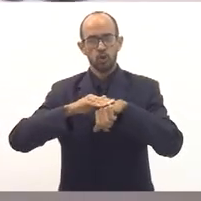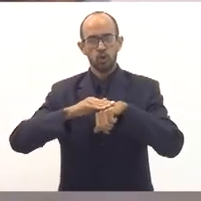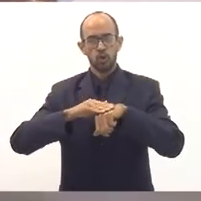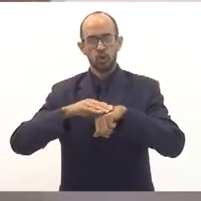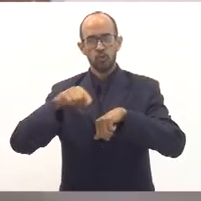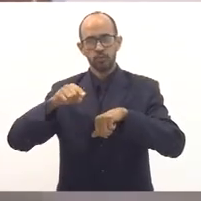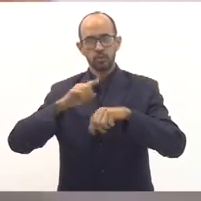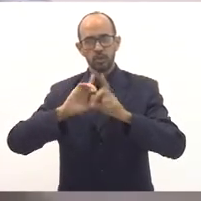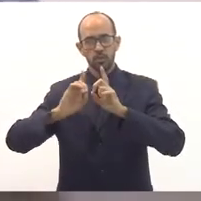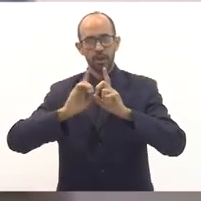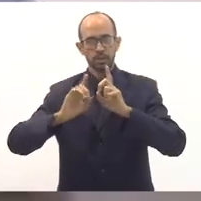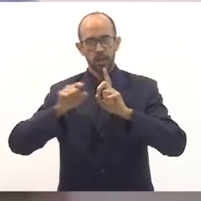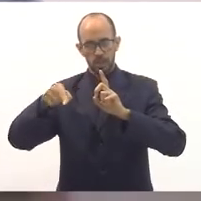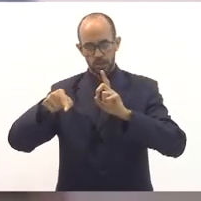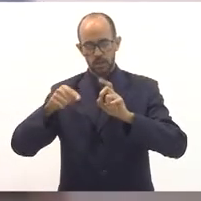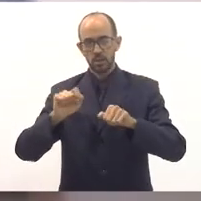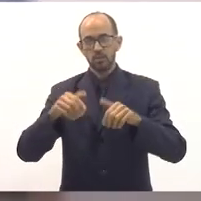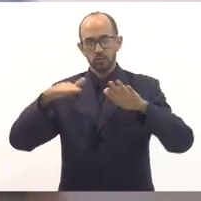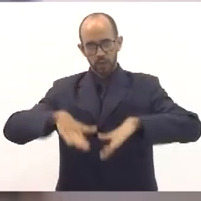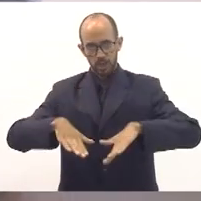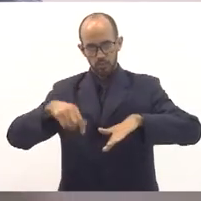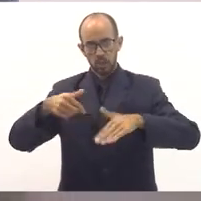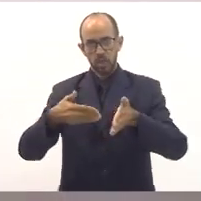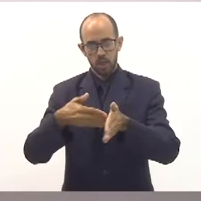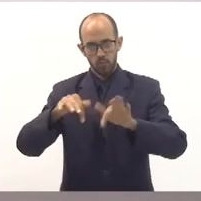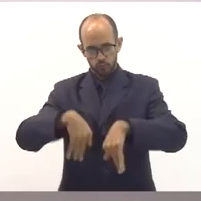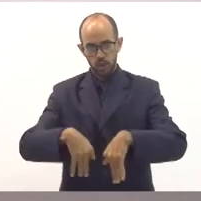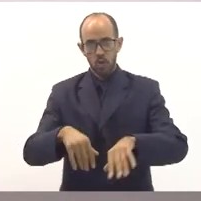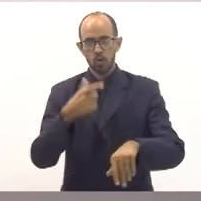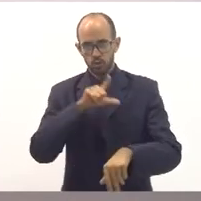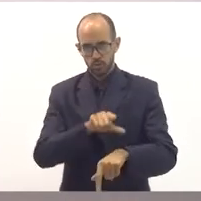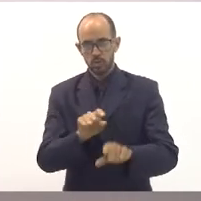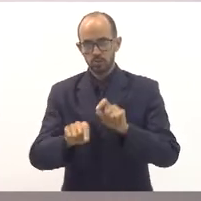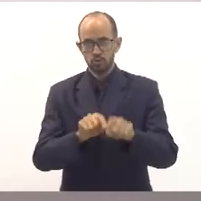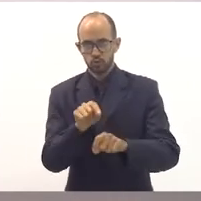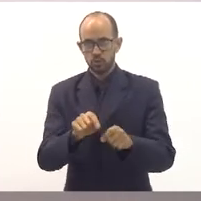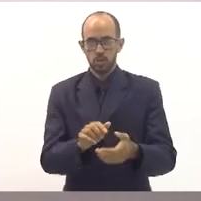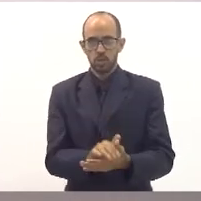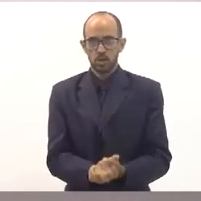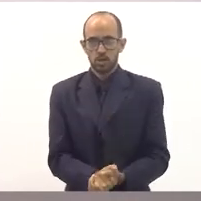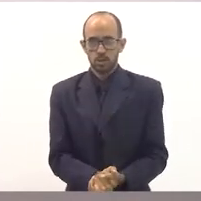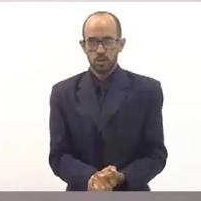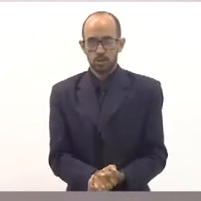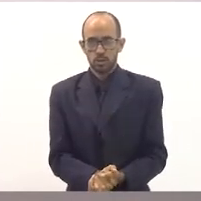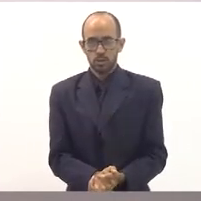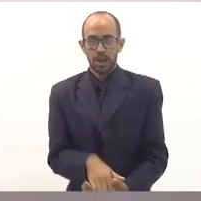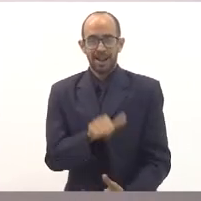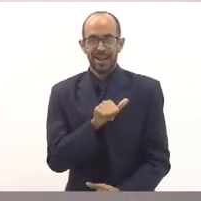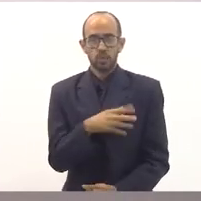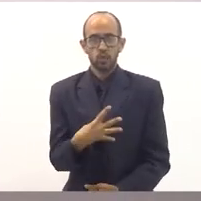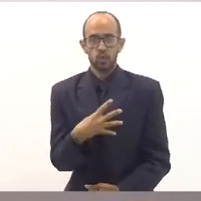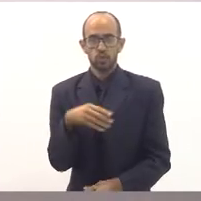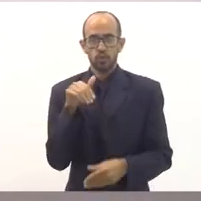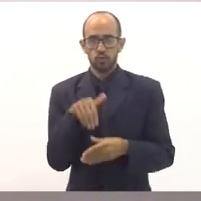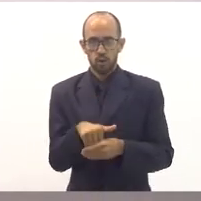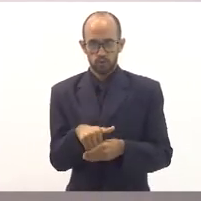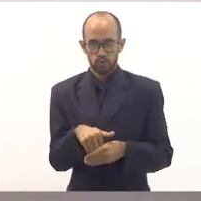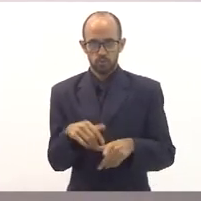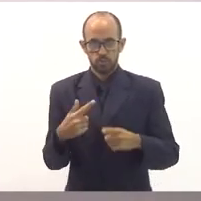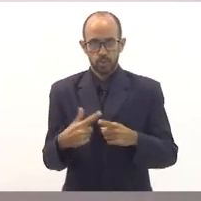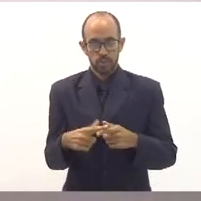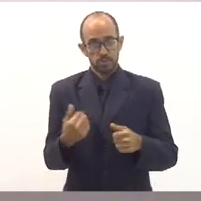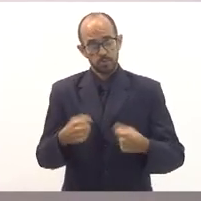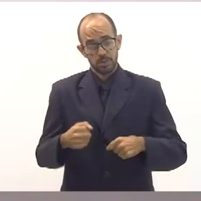do outro lado bonita lá presente então até o final e conseguimos conseguimos 14 votos porque